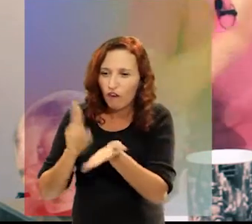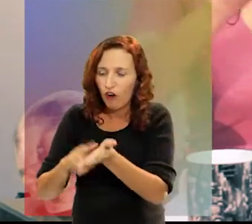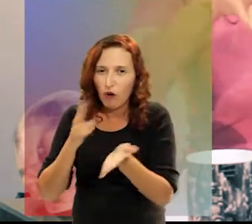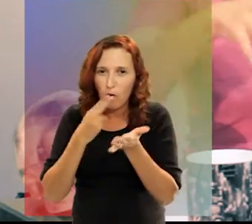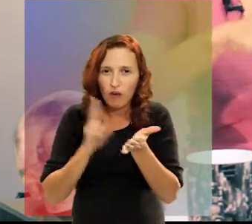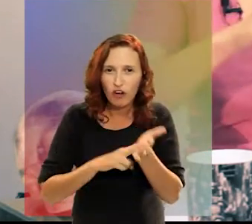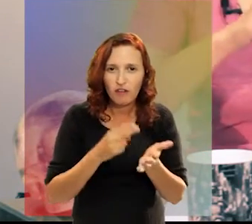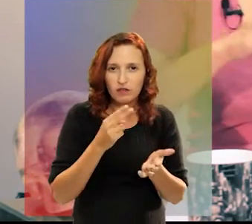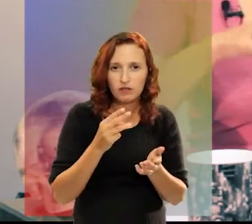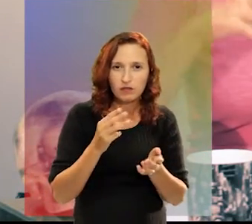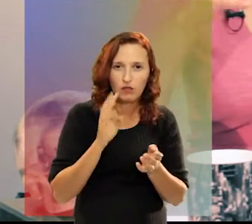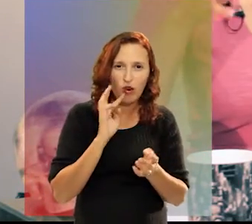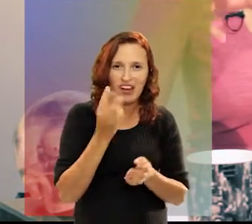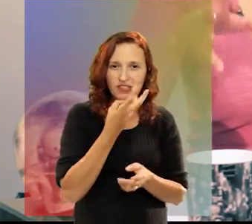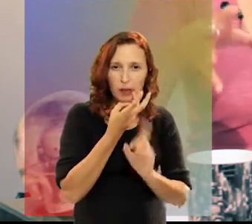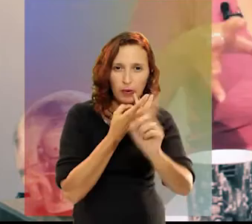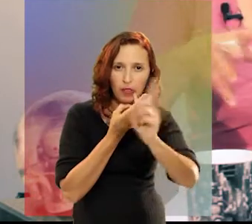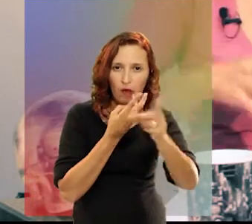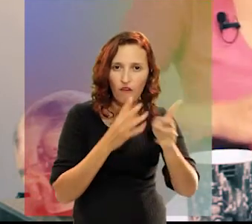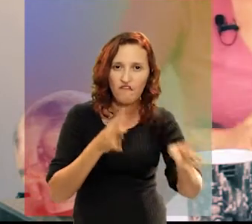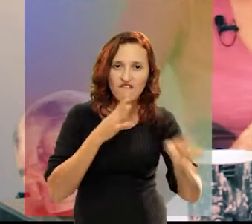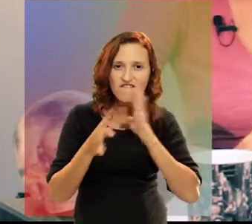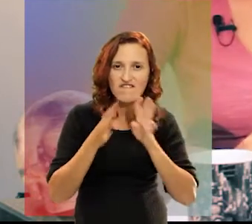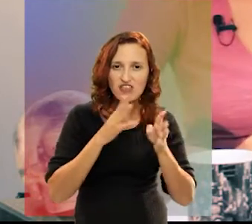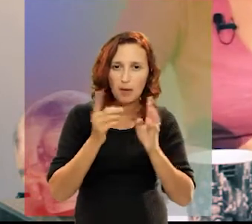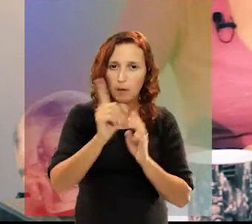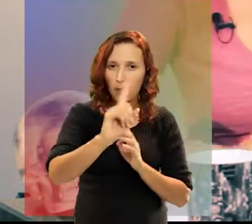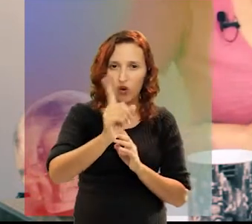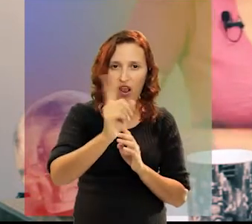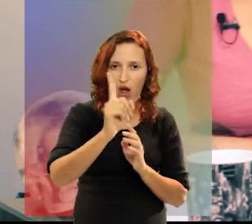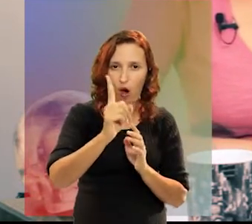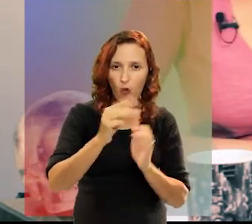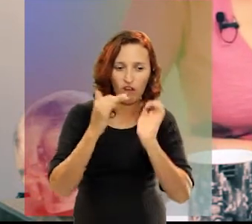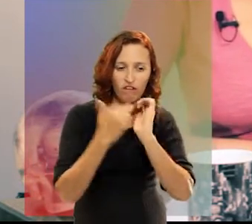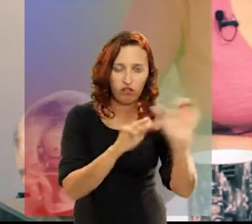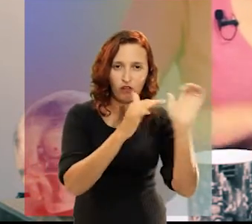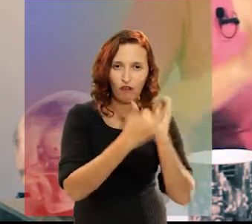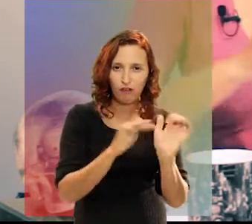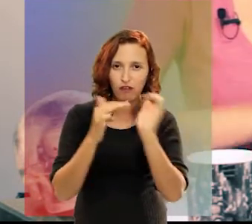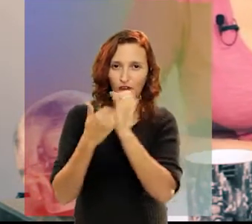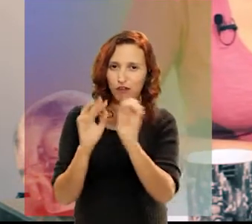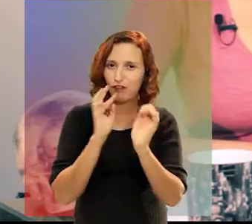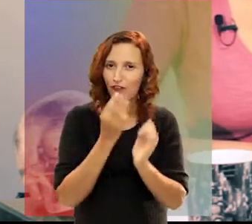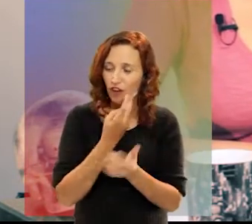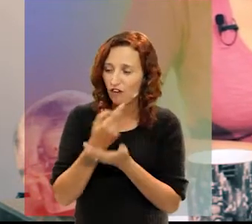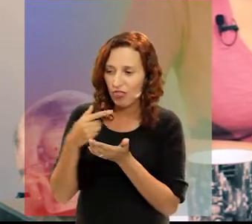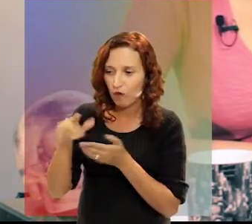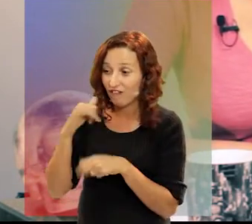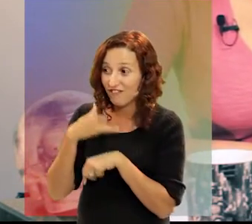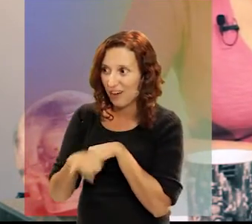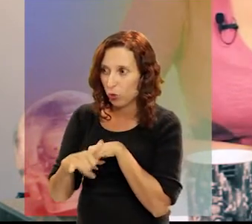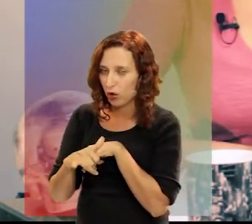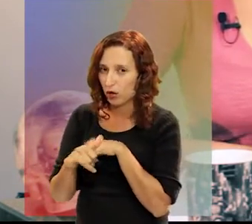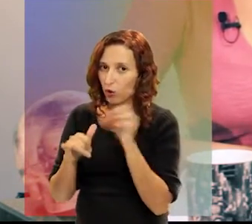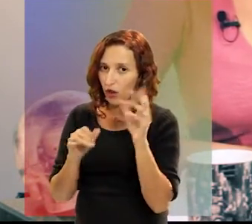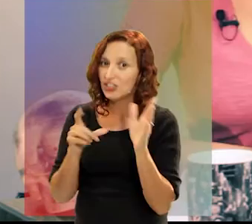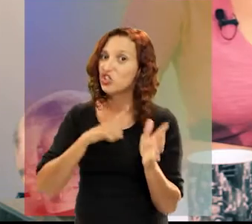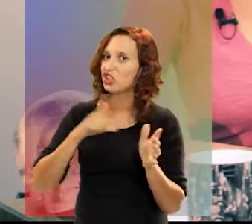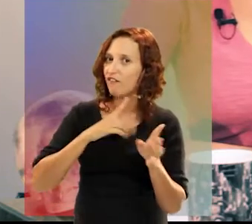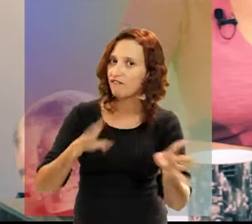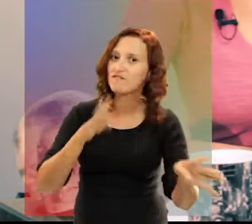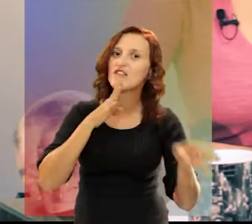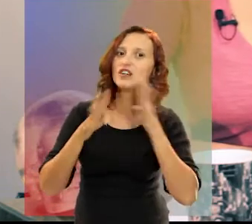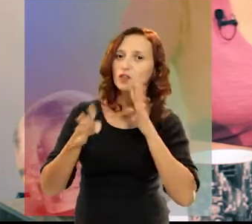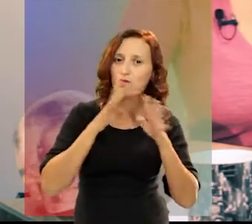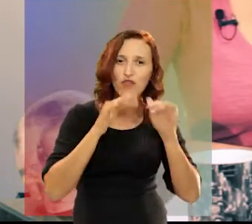WhatsApp. Saiu informando as pessoas passou pelo inocentes. grupo dos WhatsApps falando, galera, não vai no dia tal. Tinha uma página no